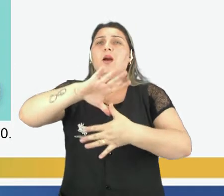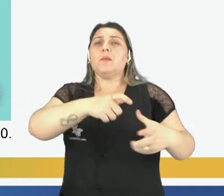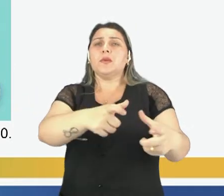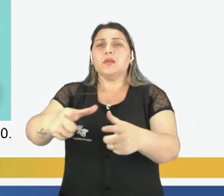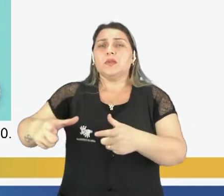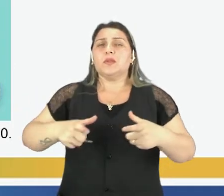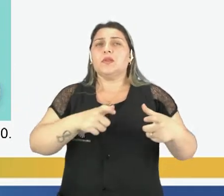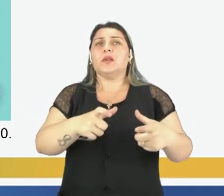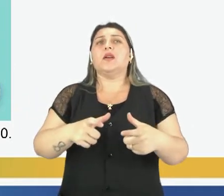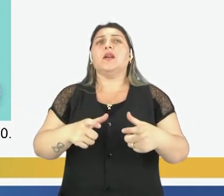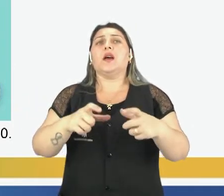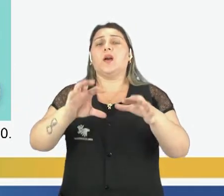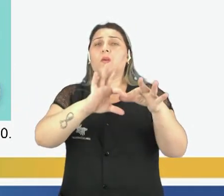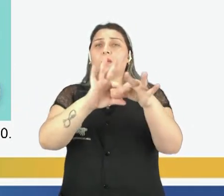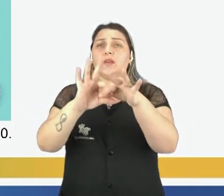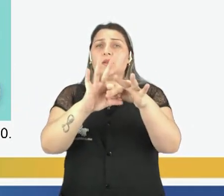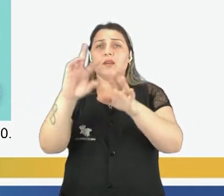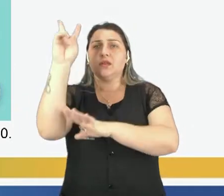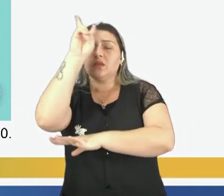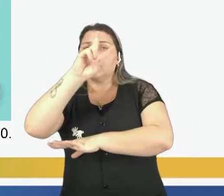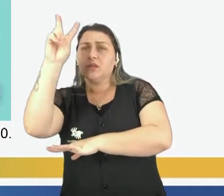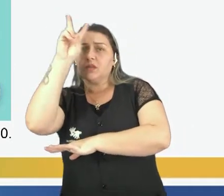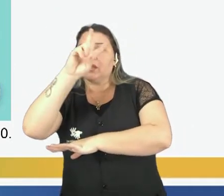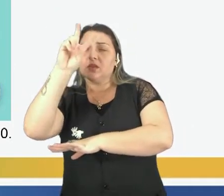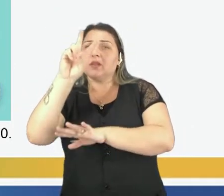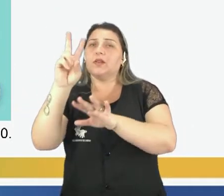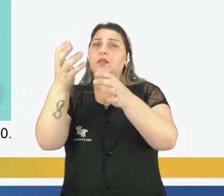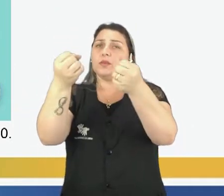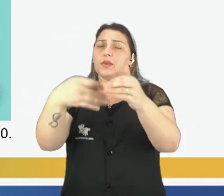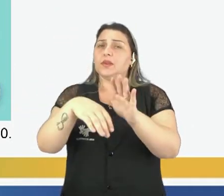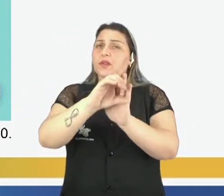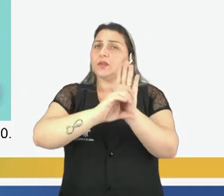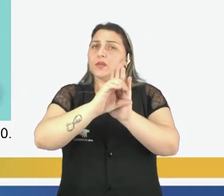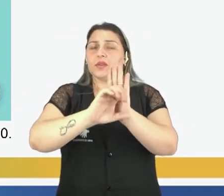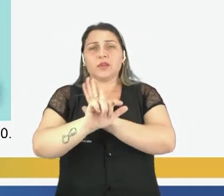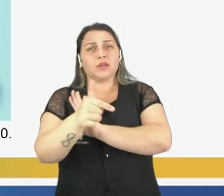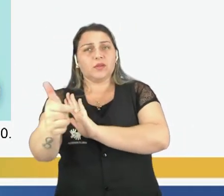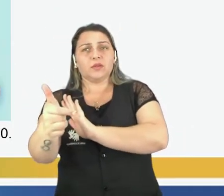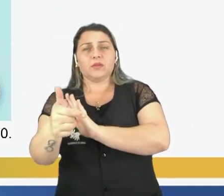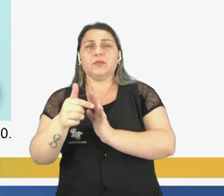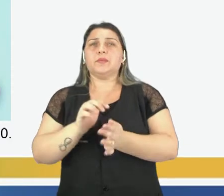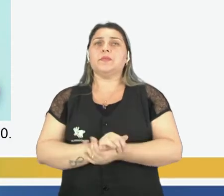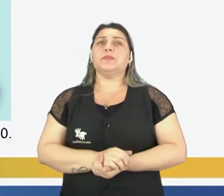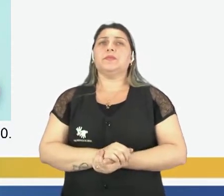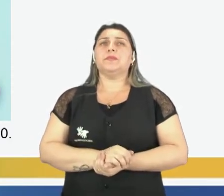localização, contextualização histórica, definições de conceito, etc.